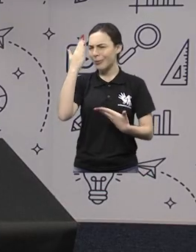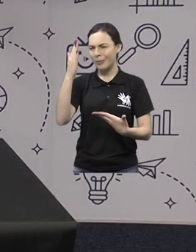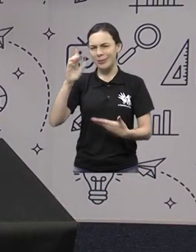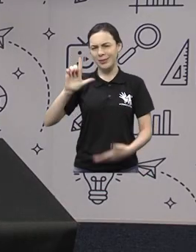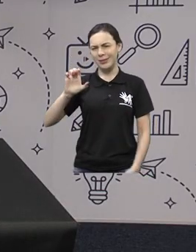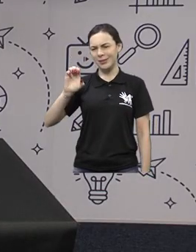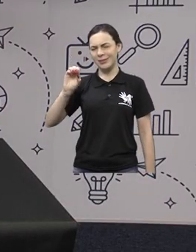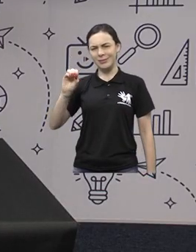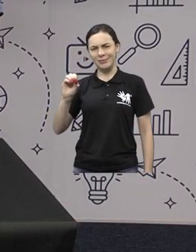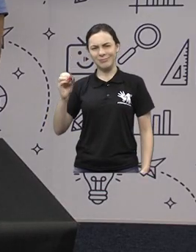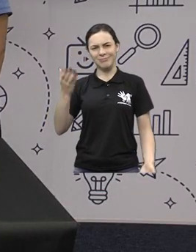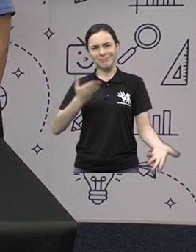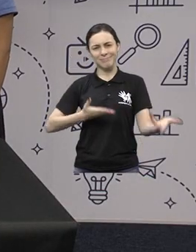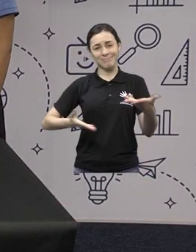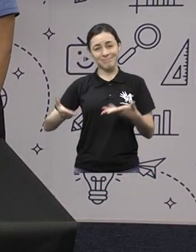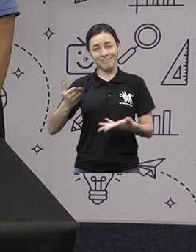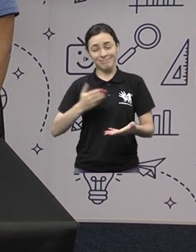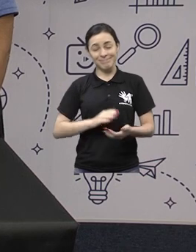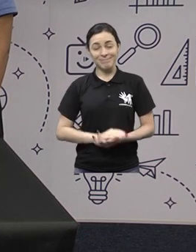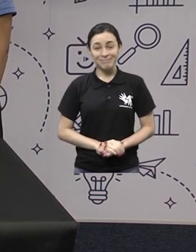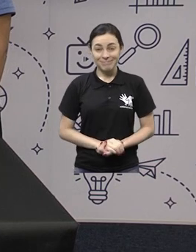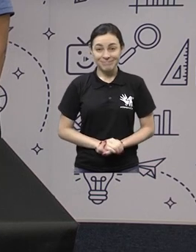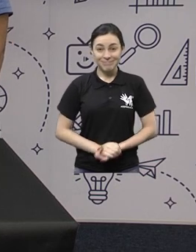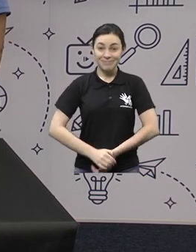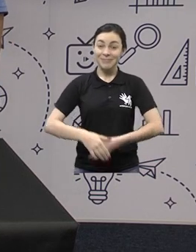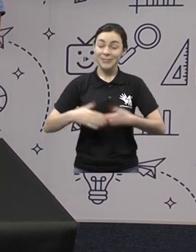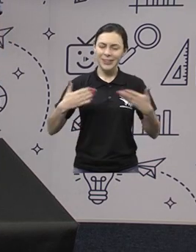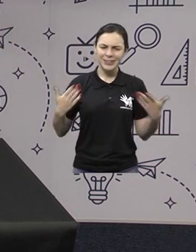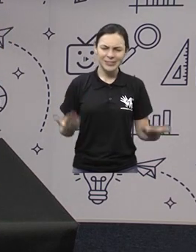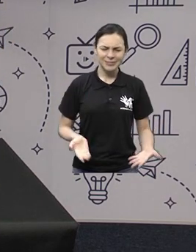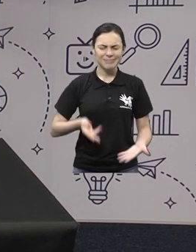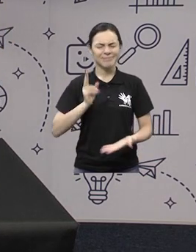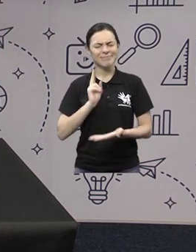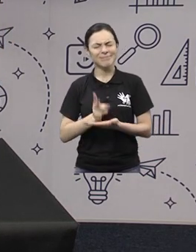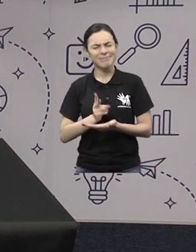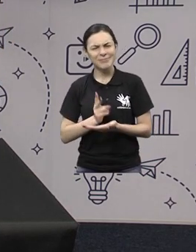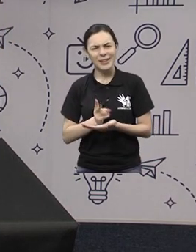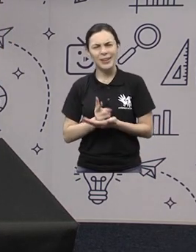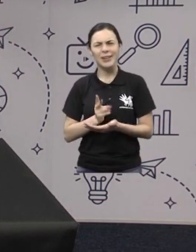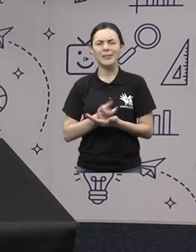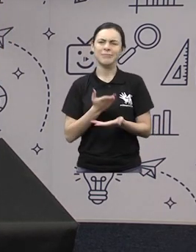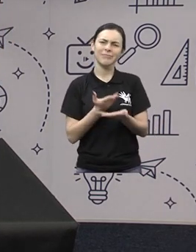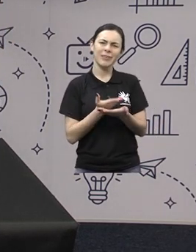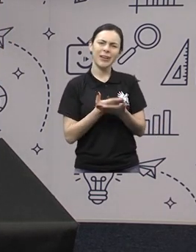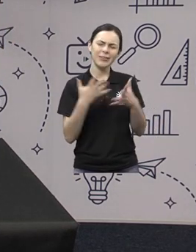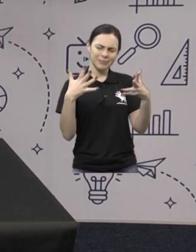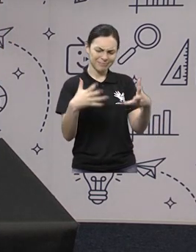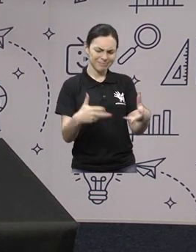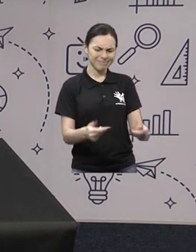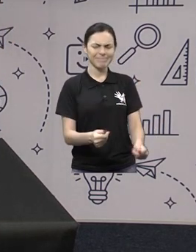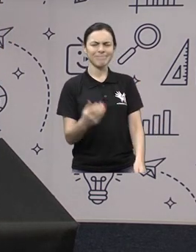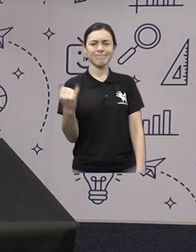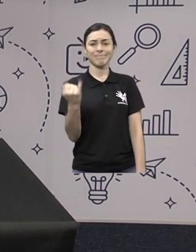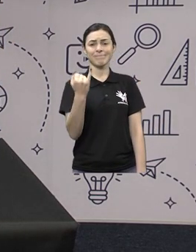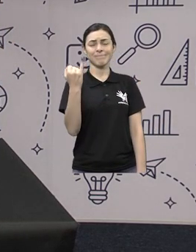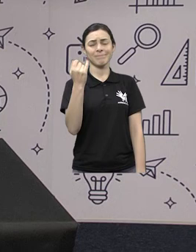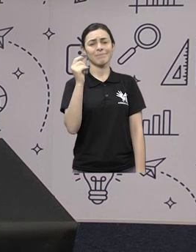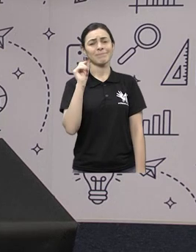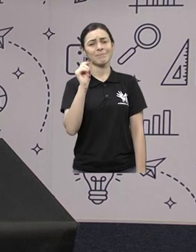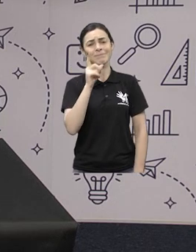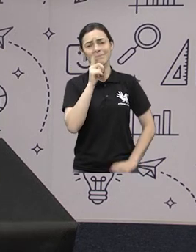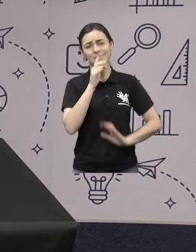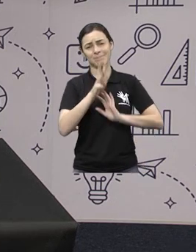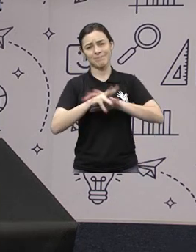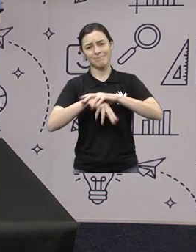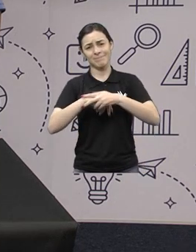sua participação. Então, crianças, como nós temos falado em todas as nossas aulas, é muito importante essa